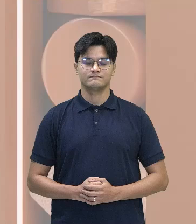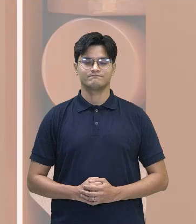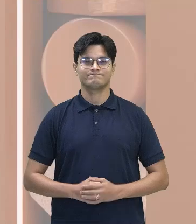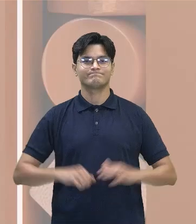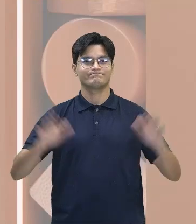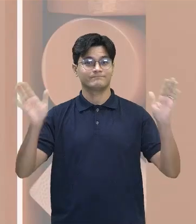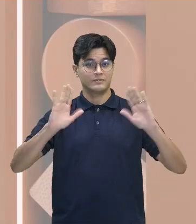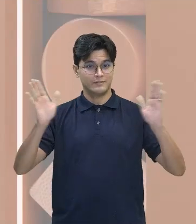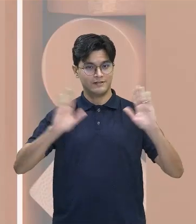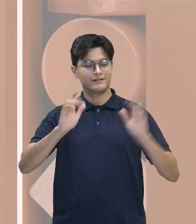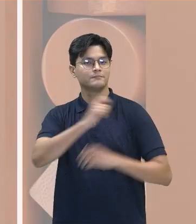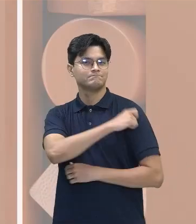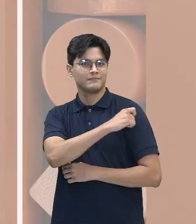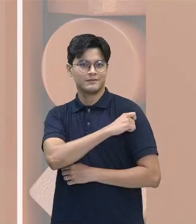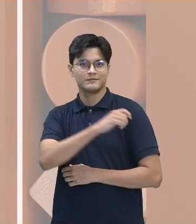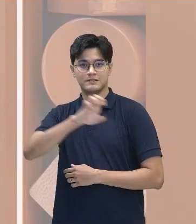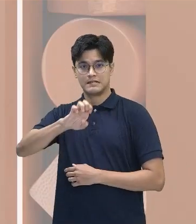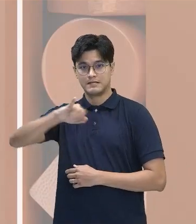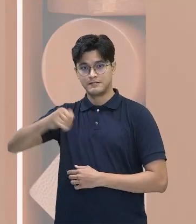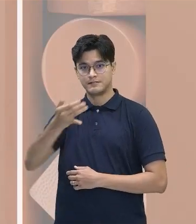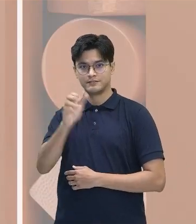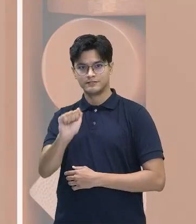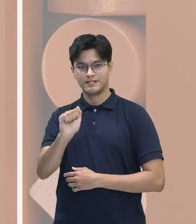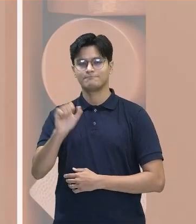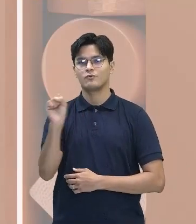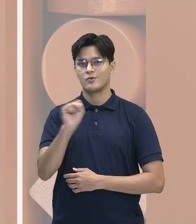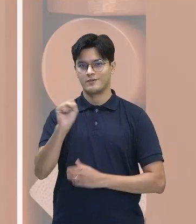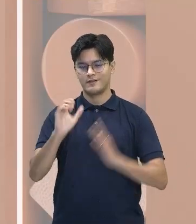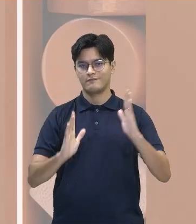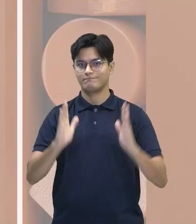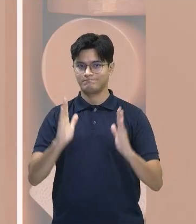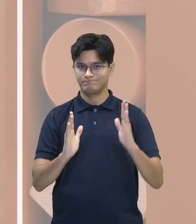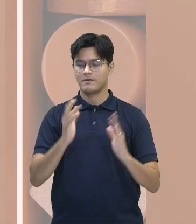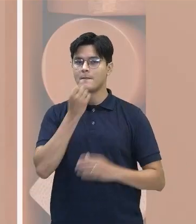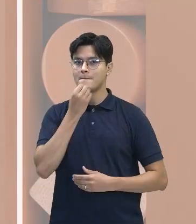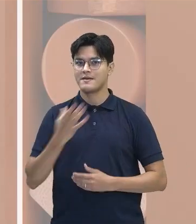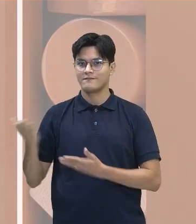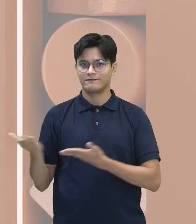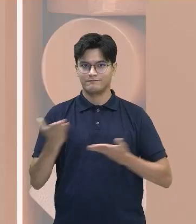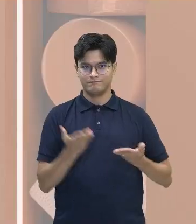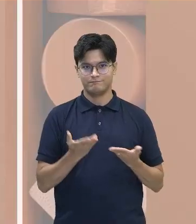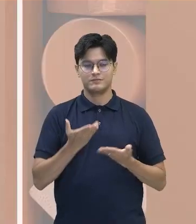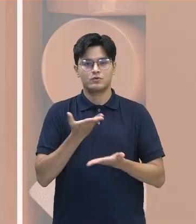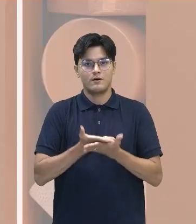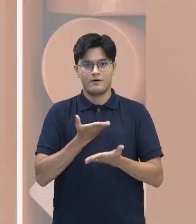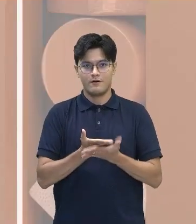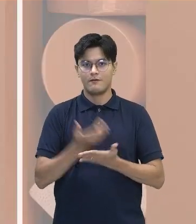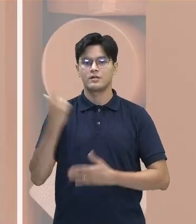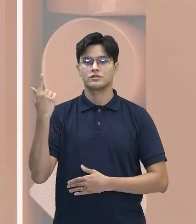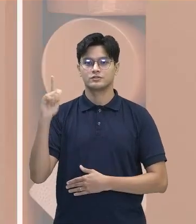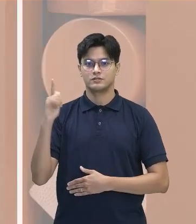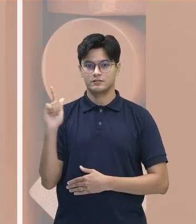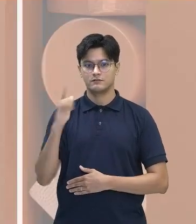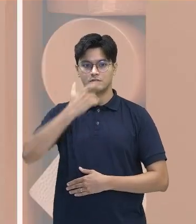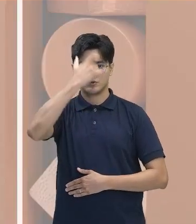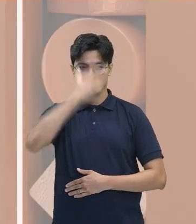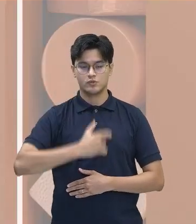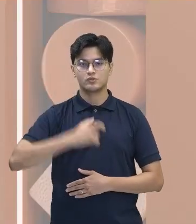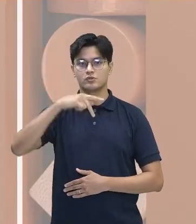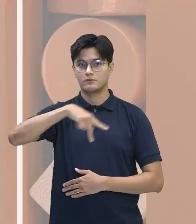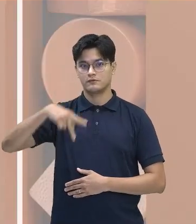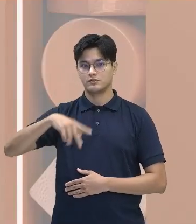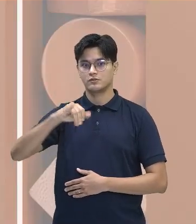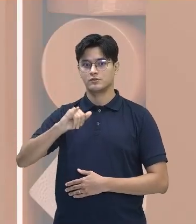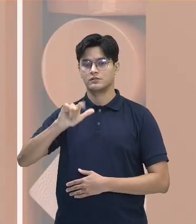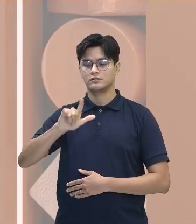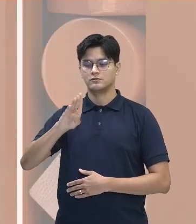Olá, alunos da EJA, oitava etapa, sejam muito bem-vindos a mais uma aula de Geografia. Eu sou o professor Ilbson do Nascimento, do componente de Geografia, e